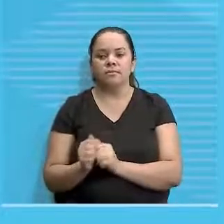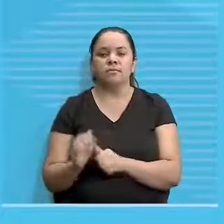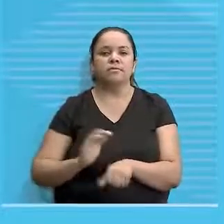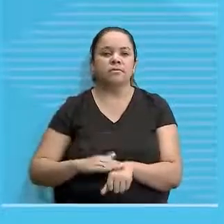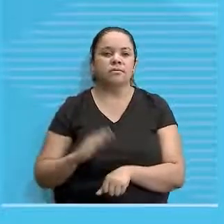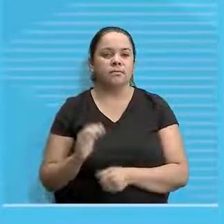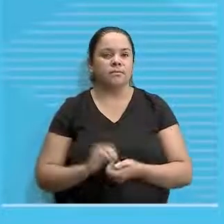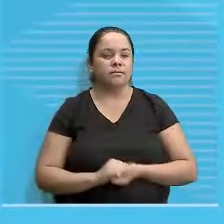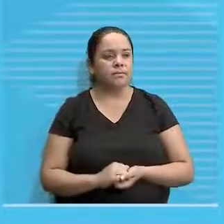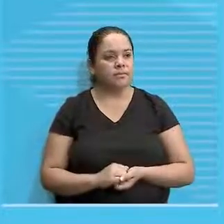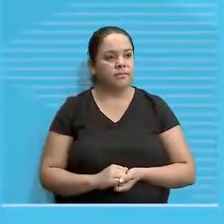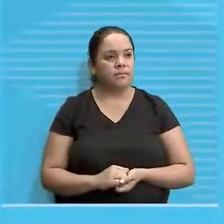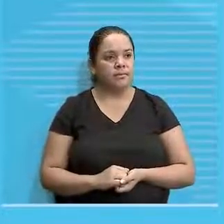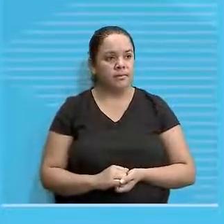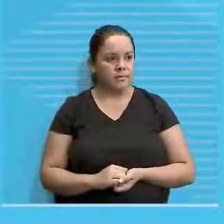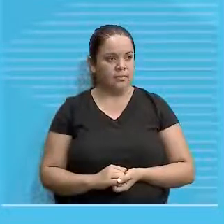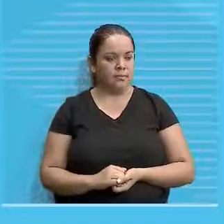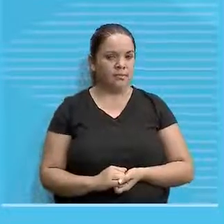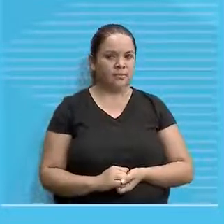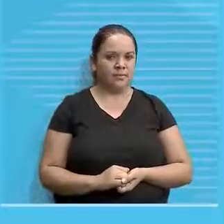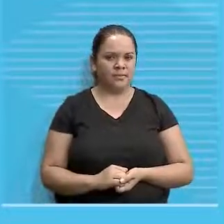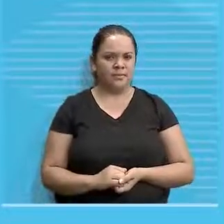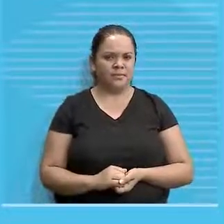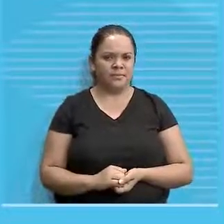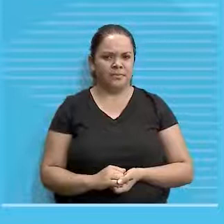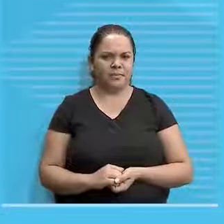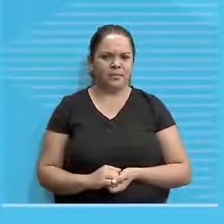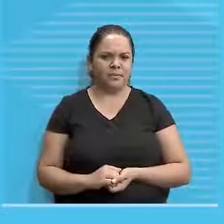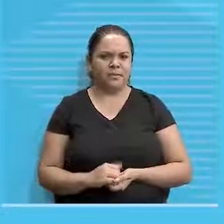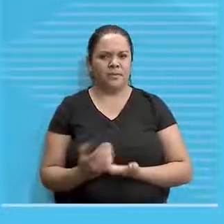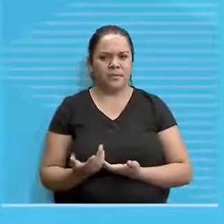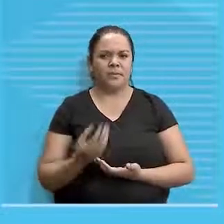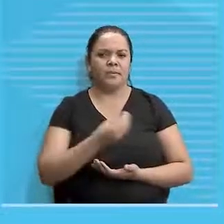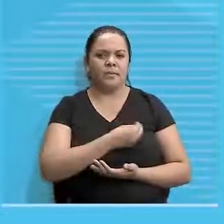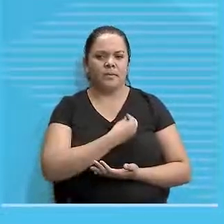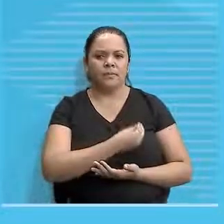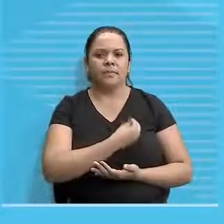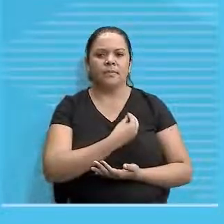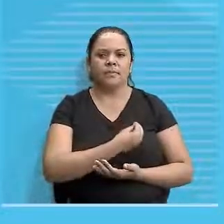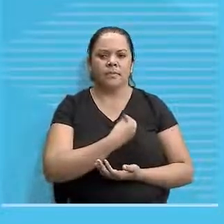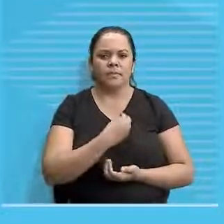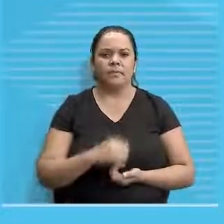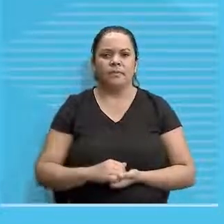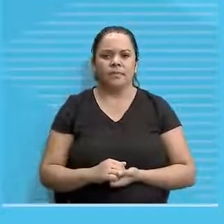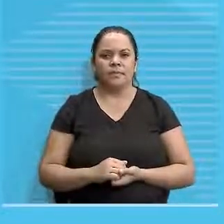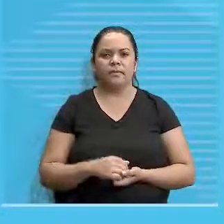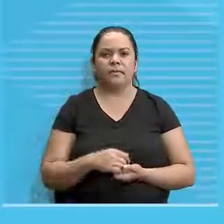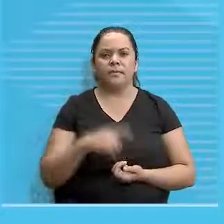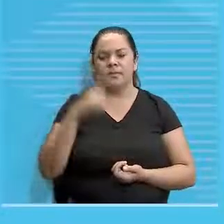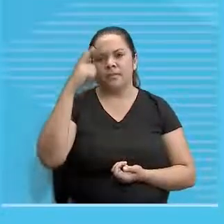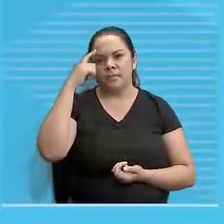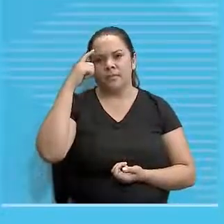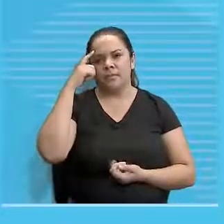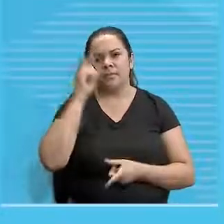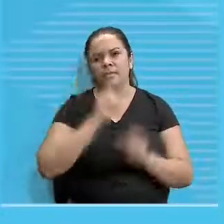com as nossas frustrações. Porque nem sempre a vida, né, o que a gente pensa sobre a vida, ela vai